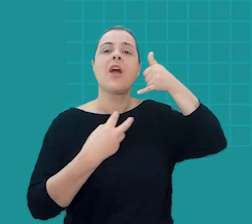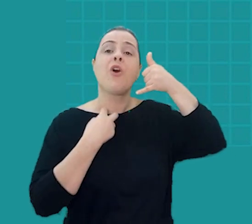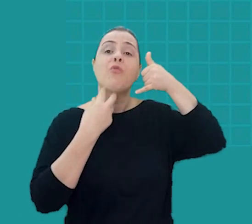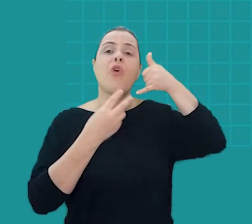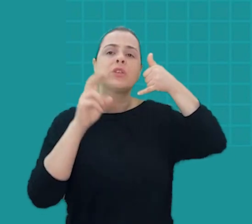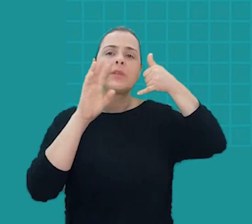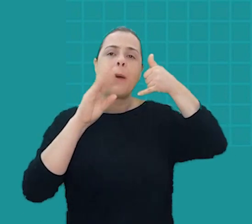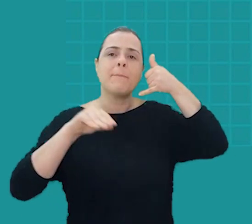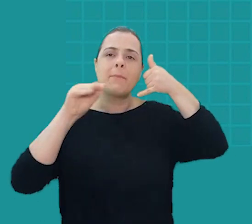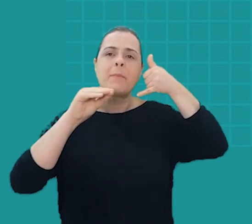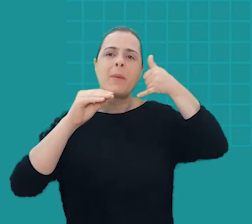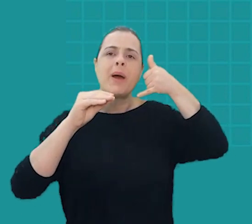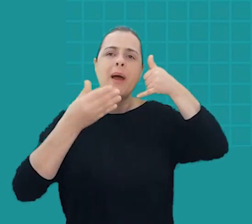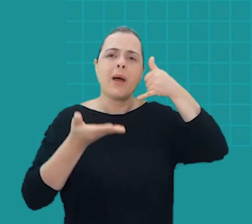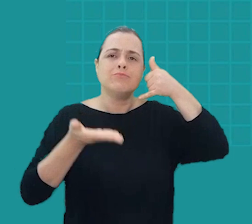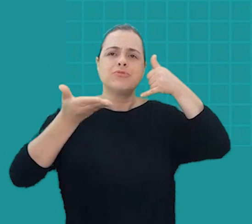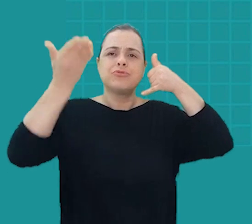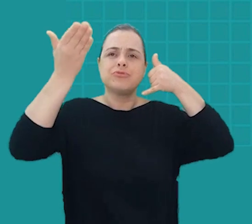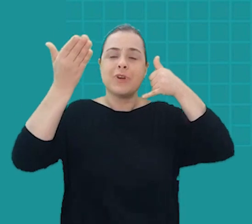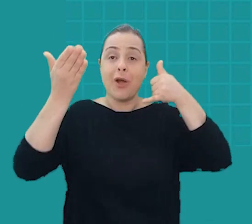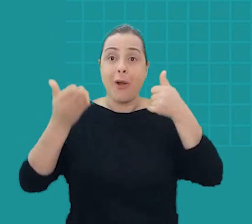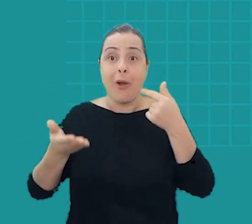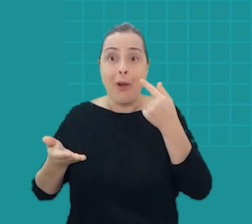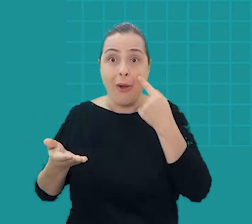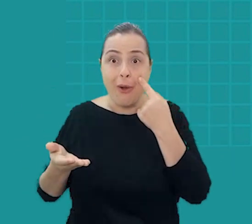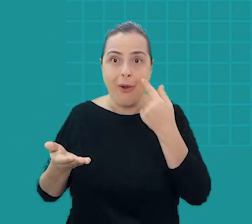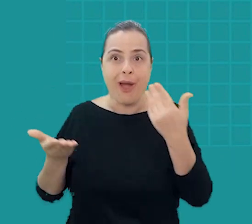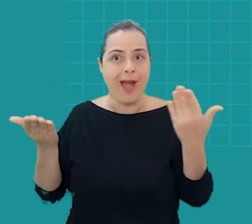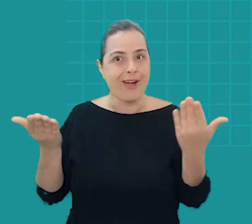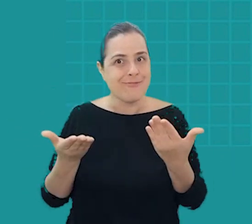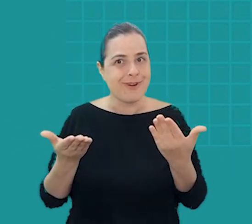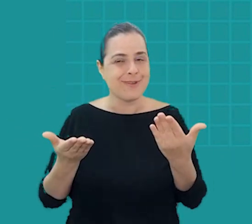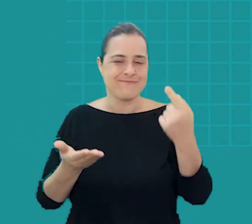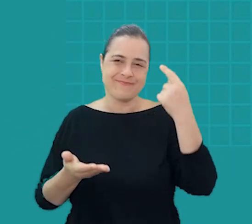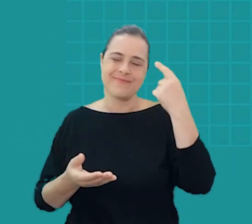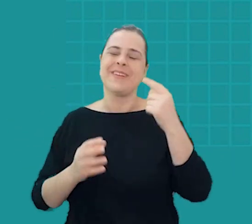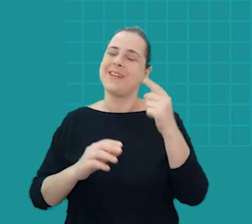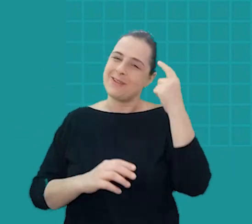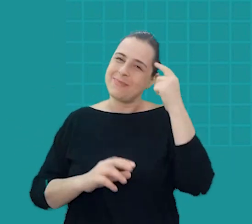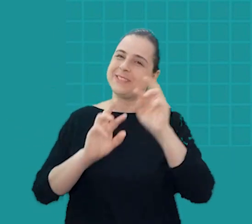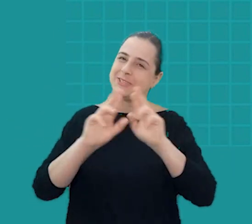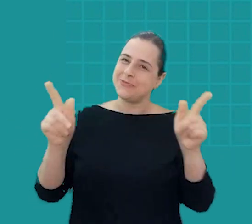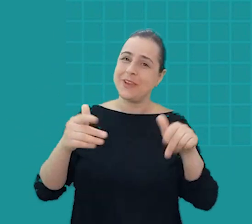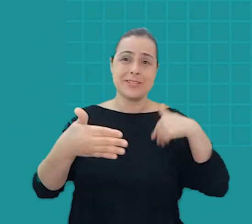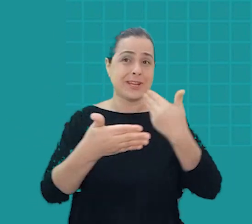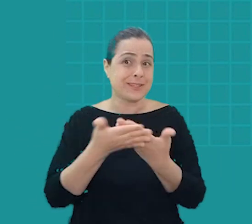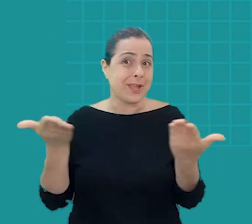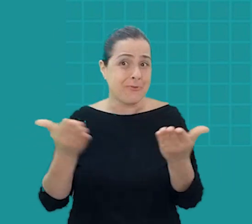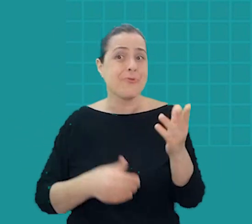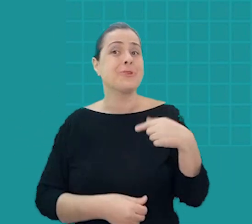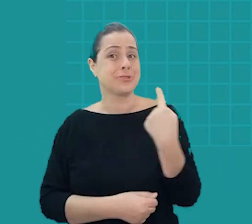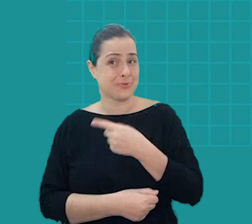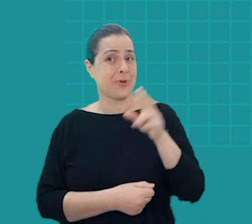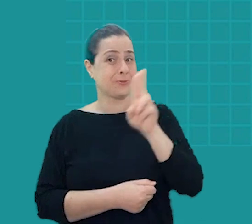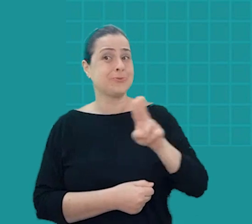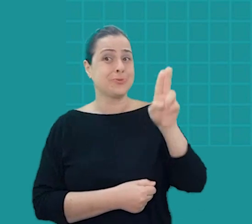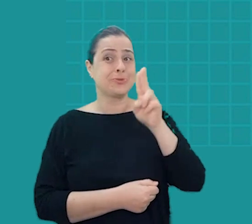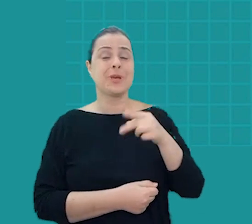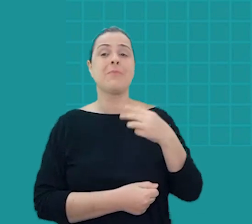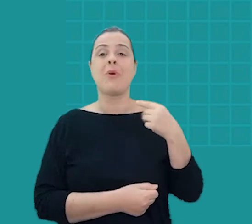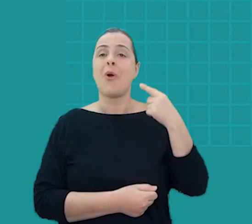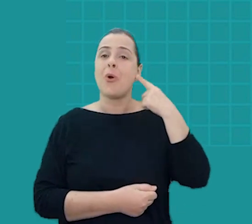para incluir cegos na escrita. Então, se você parar para ver, o cego era